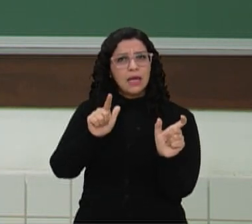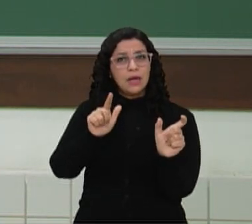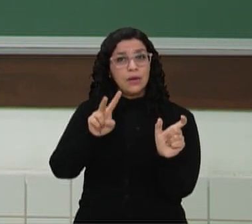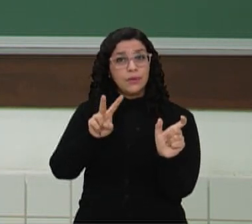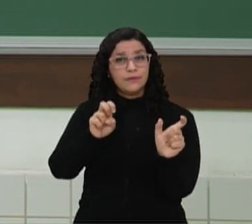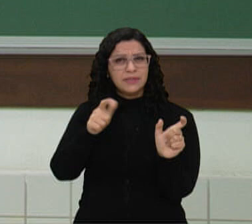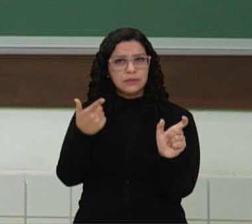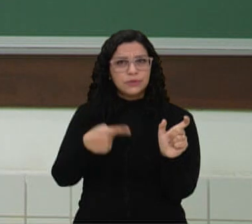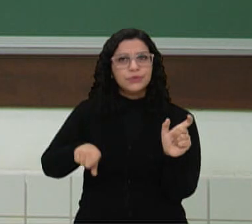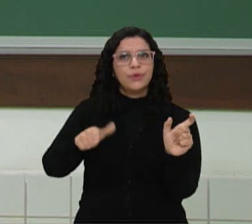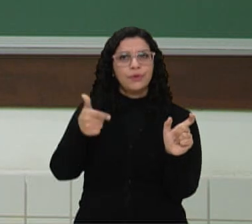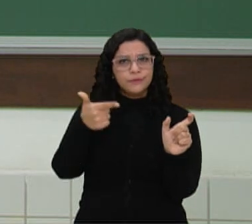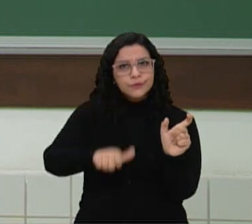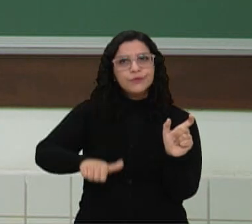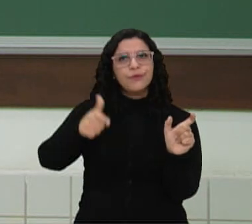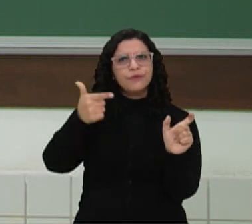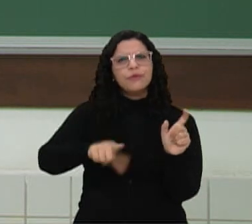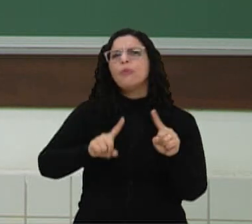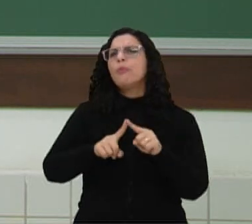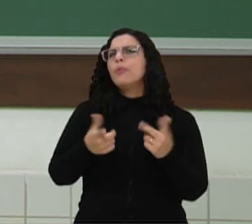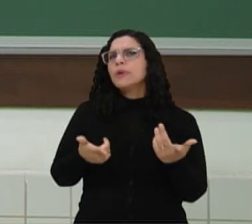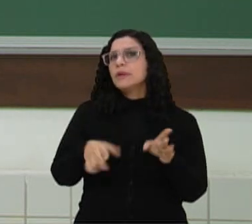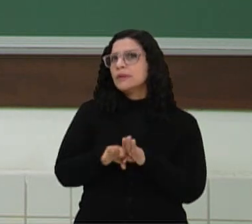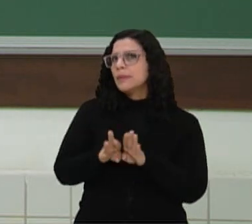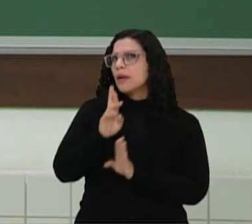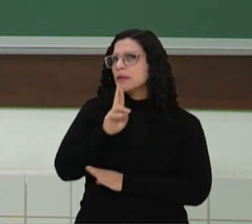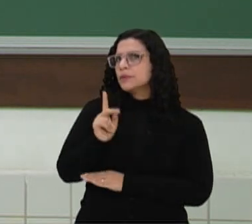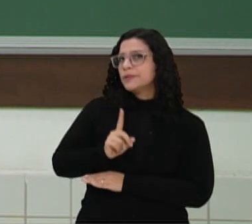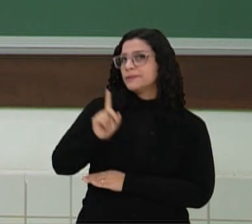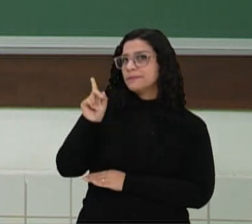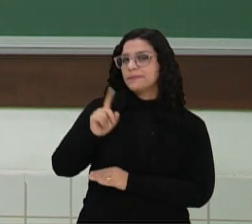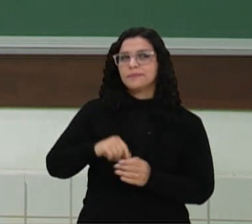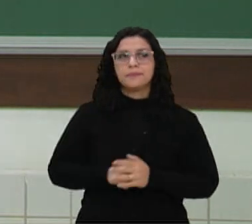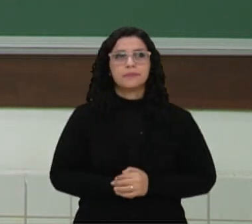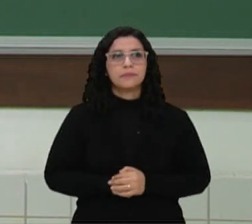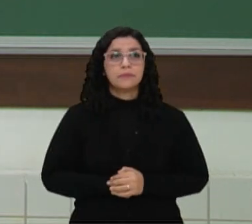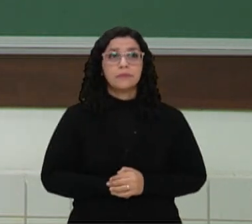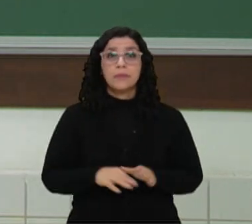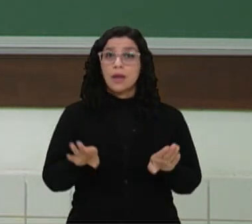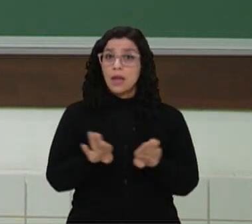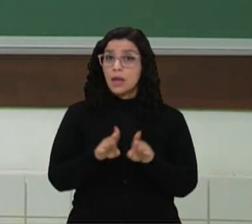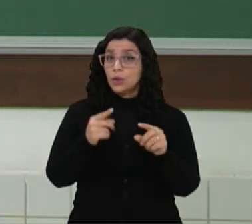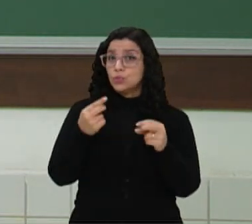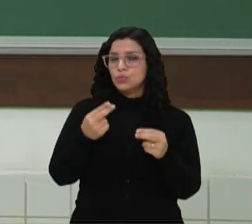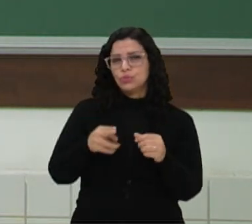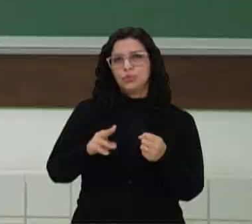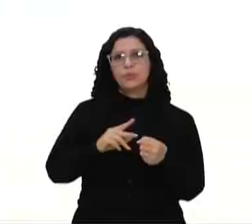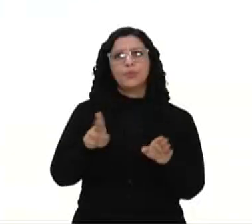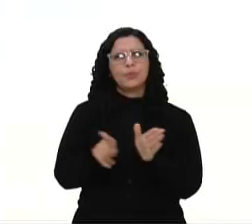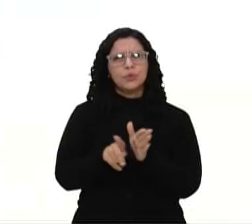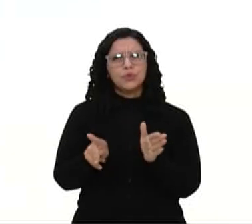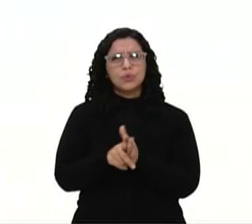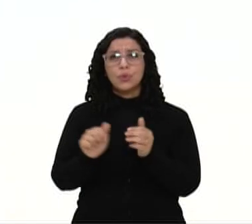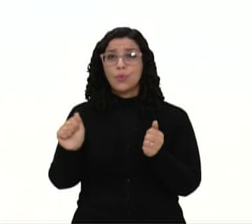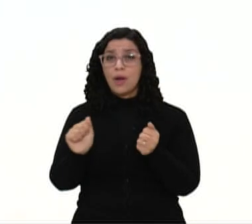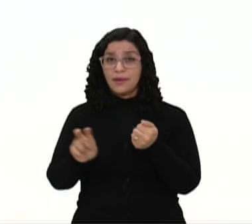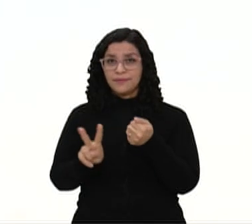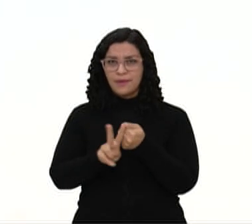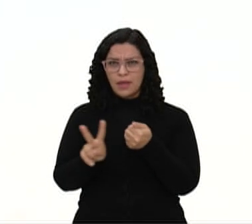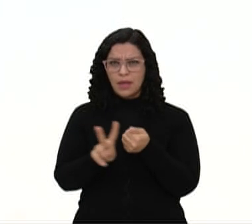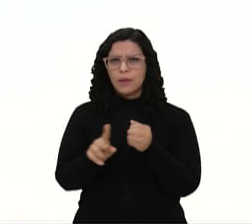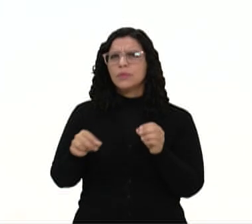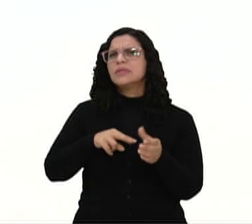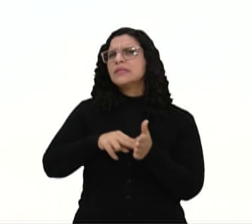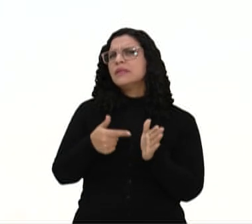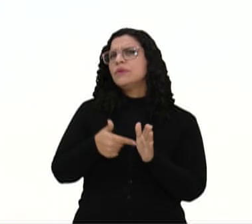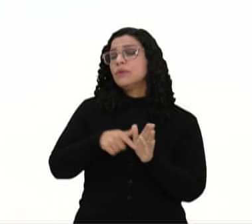palavra talvez? Vejamos a sugestão de resposta. A repetição do advérbio tem o sentido